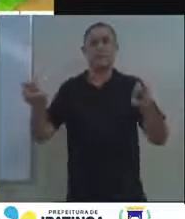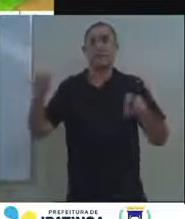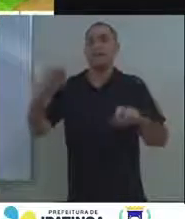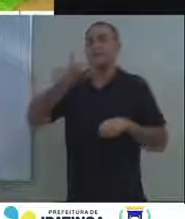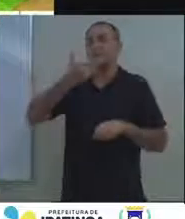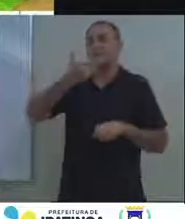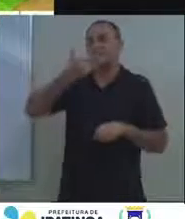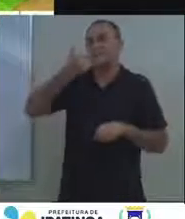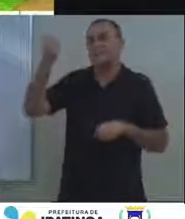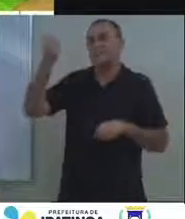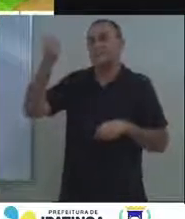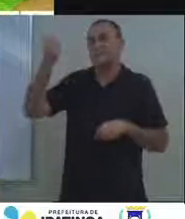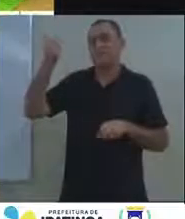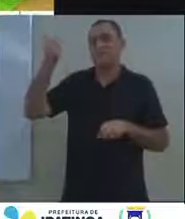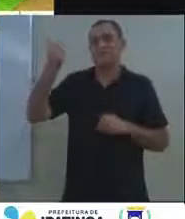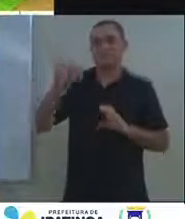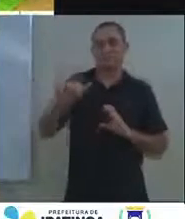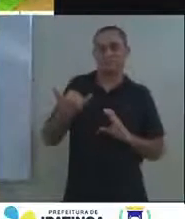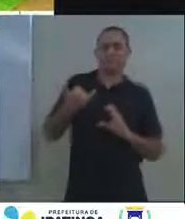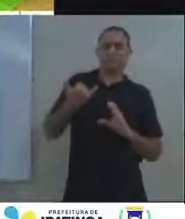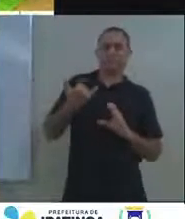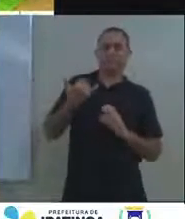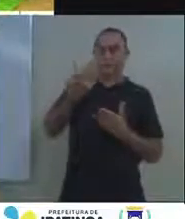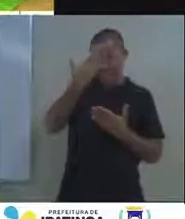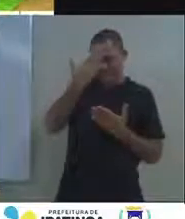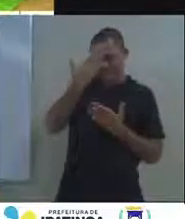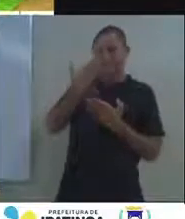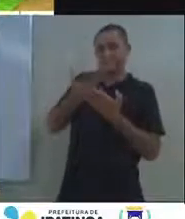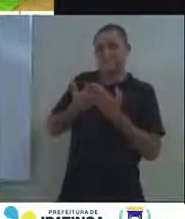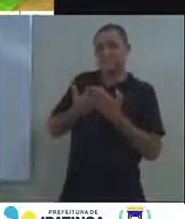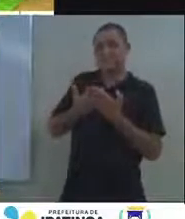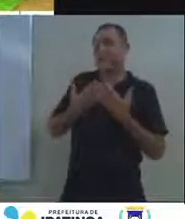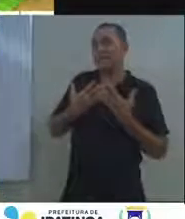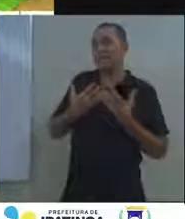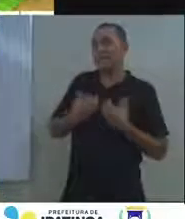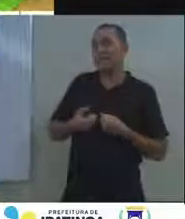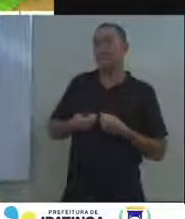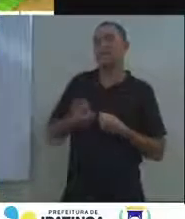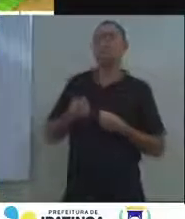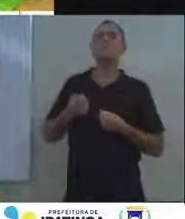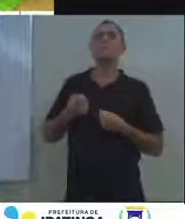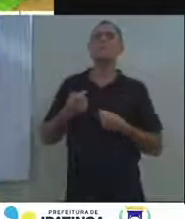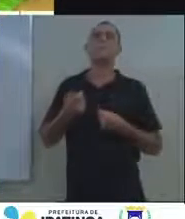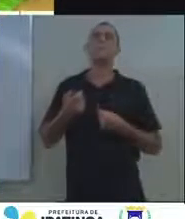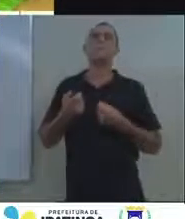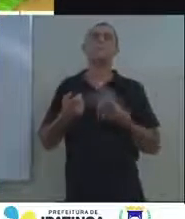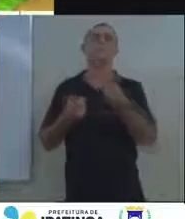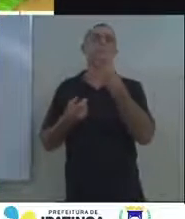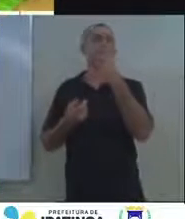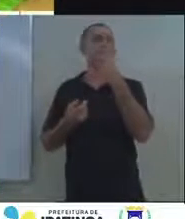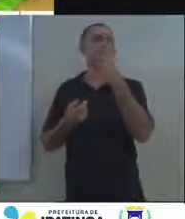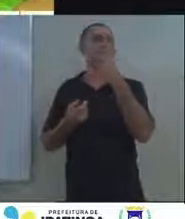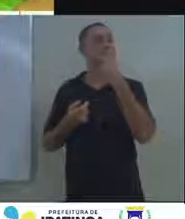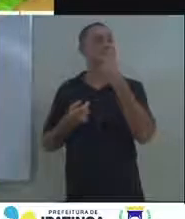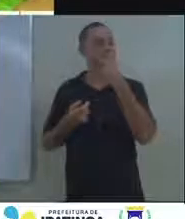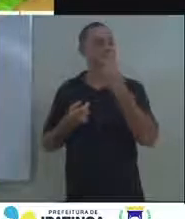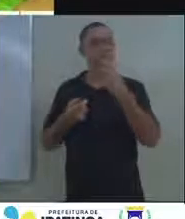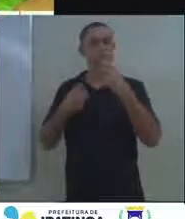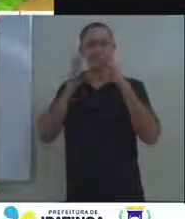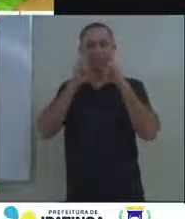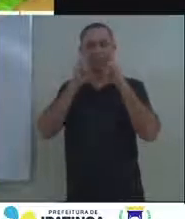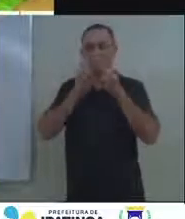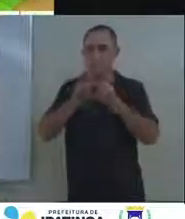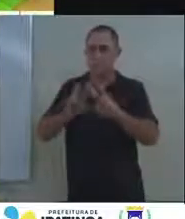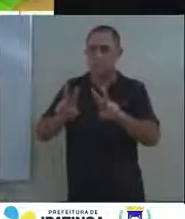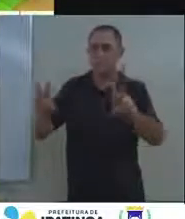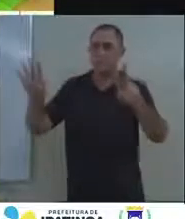positivo. Falam assim, olha, você acredita que eu fiquei menos cansado quando eu terminei minha aula? Falei, pois é, porque a gente, sem